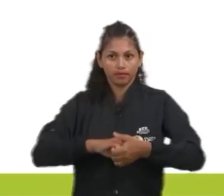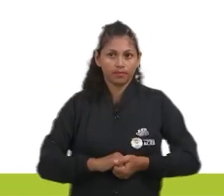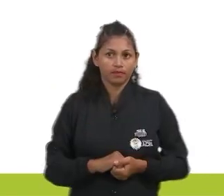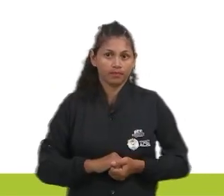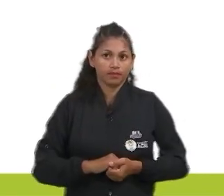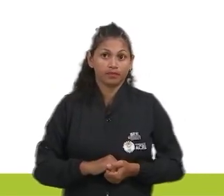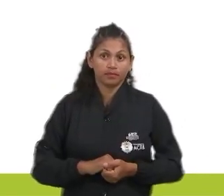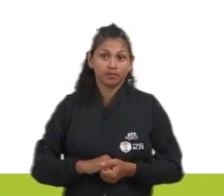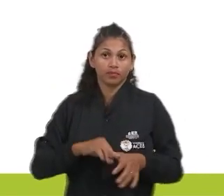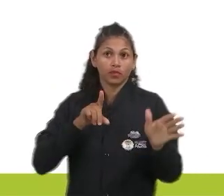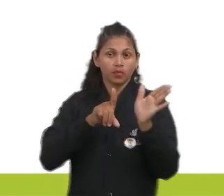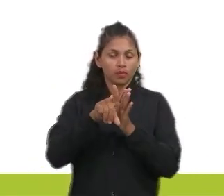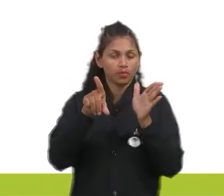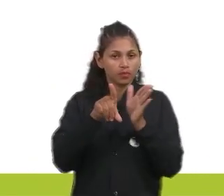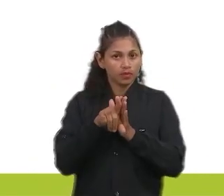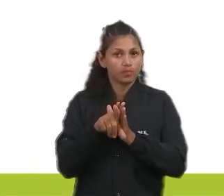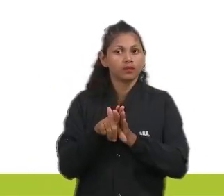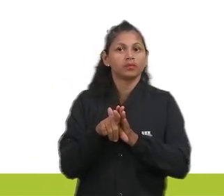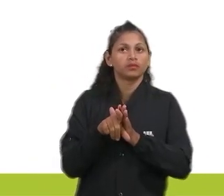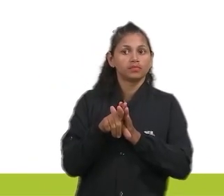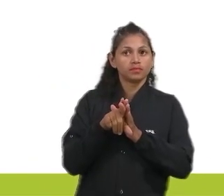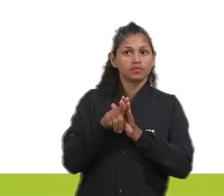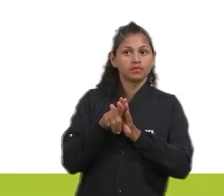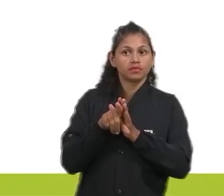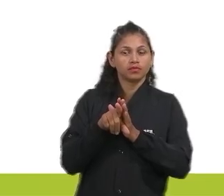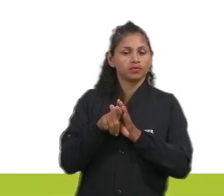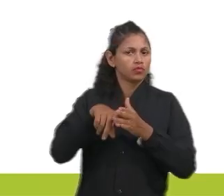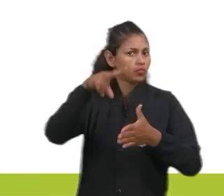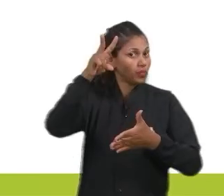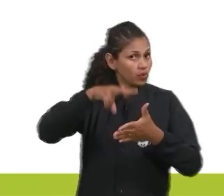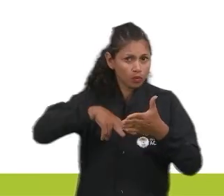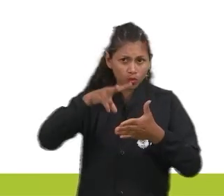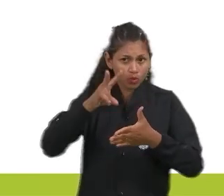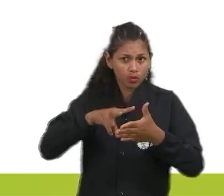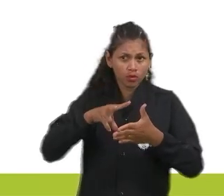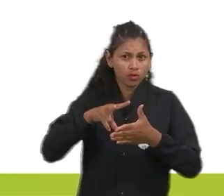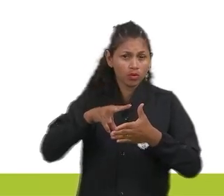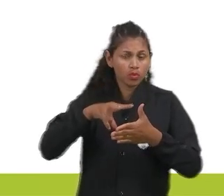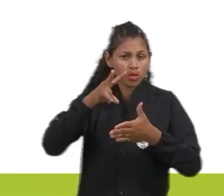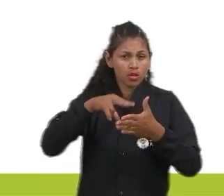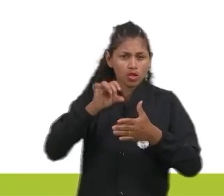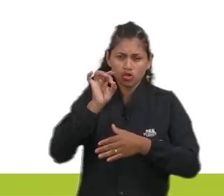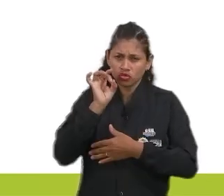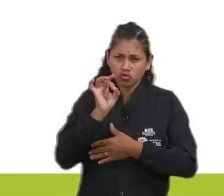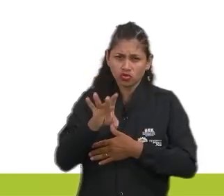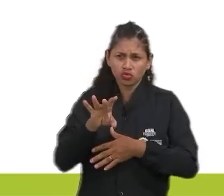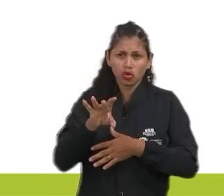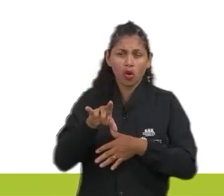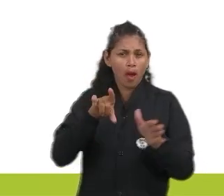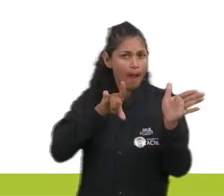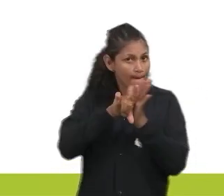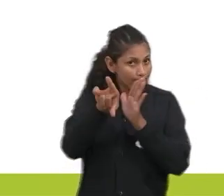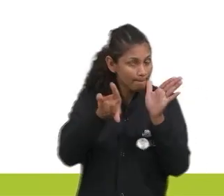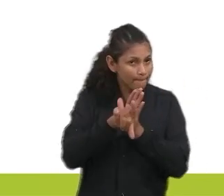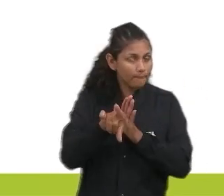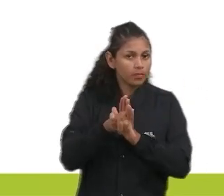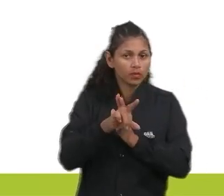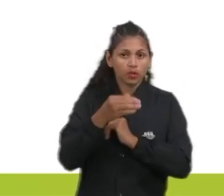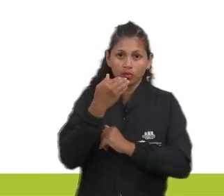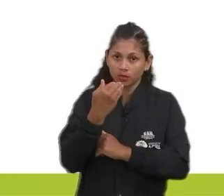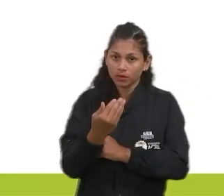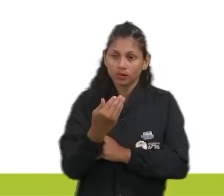E uma questão aqui bem... não vou ler o enunciado, vou ler somente aqui logo a pergunta, tá?